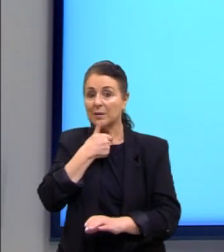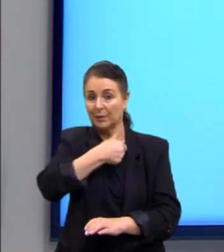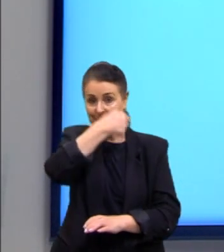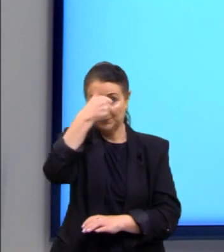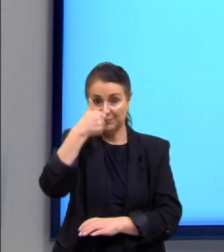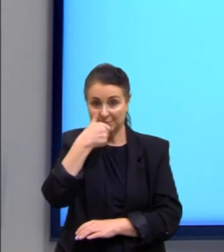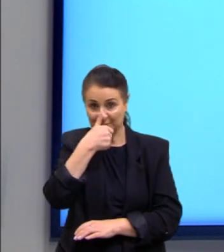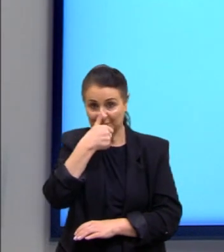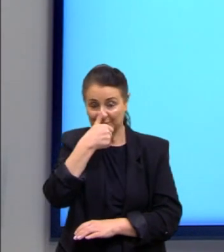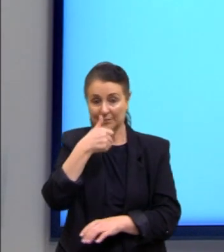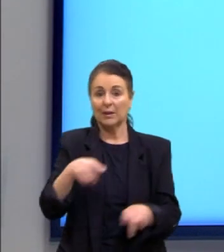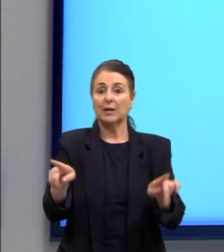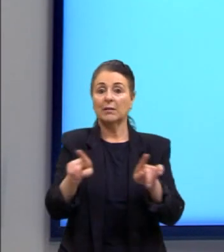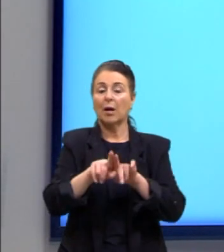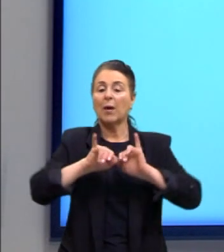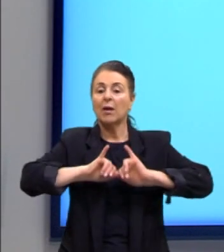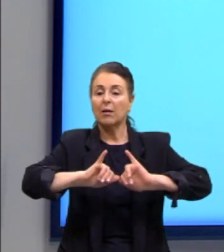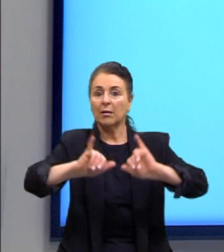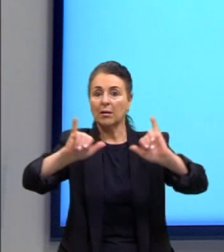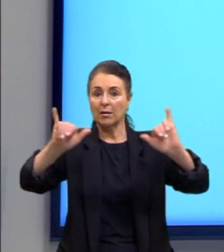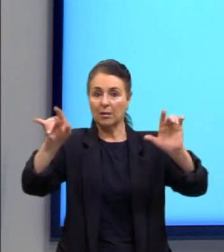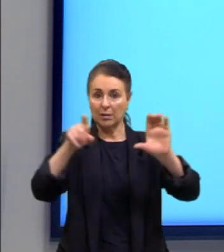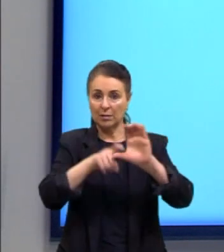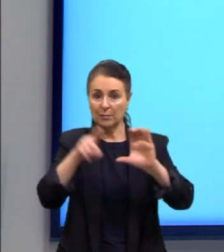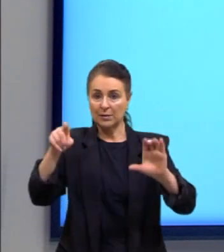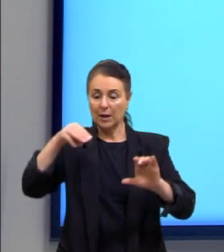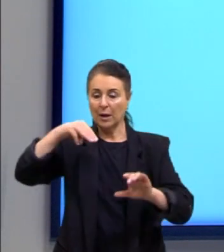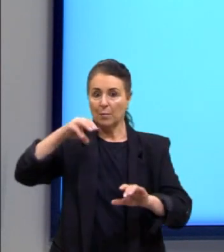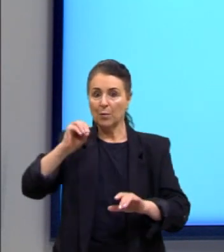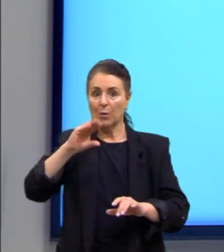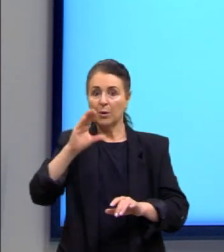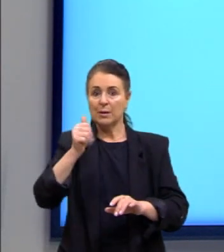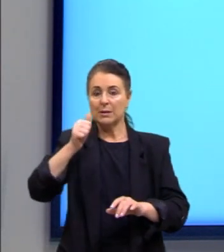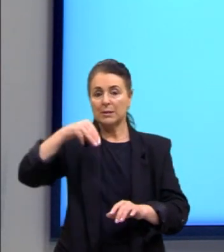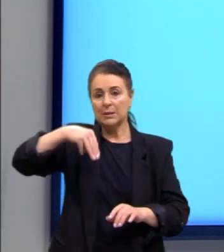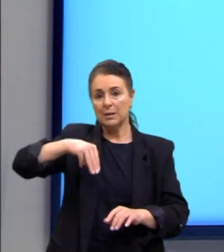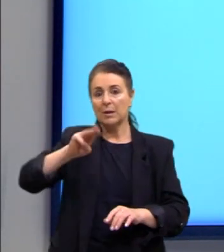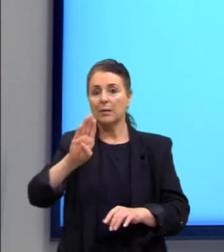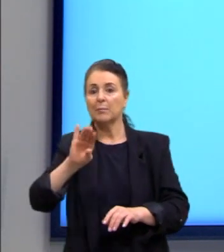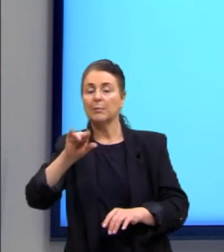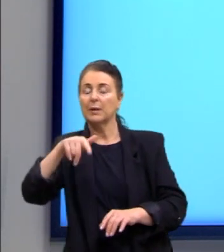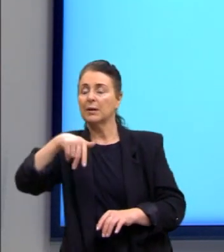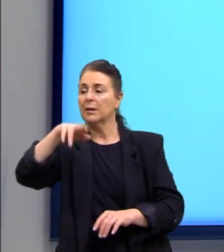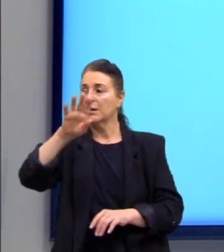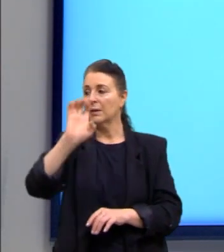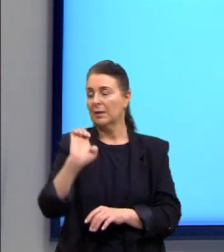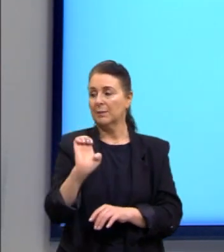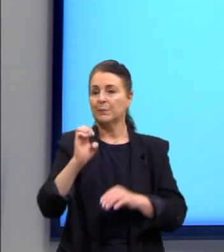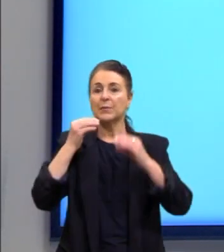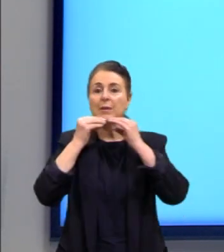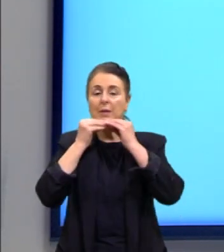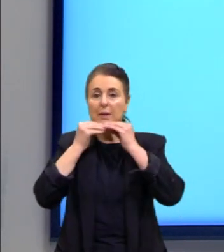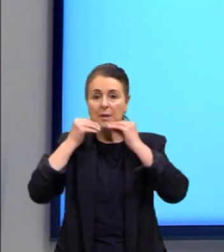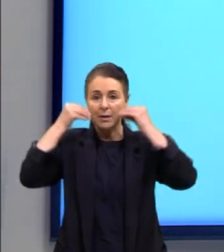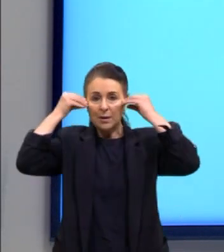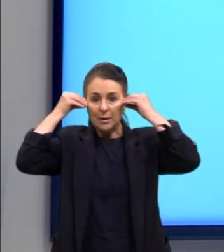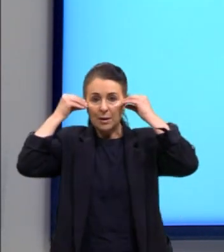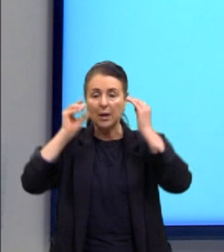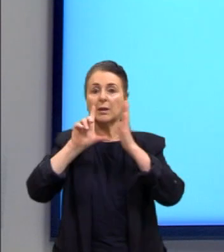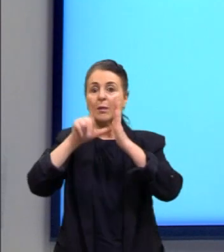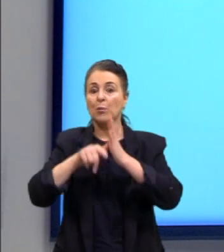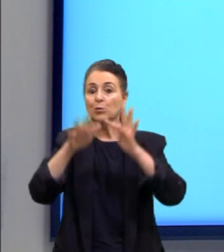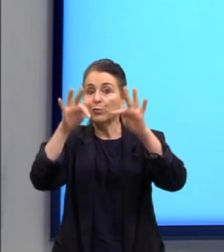e falar também da Proclamação da Independência de Moçambique que também se deu em 75 logo depois da queda de Salazar